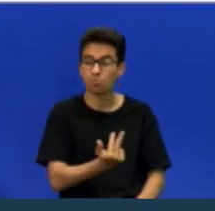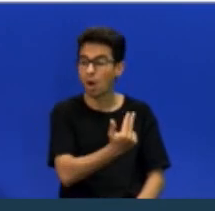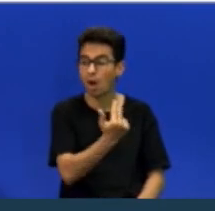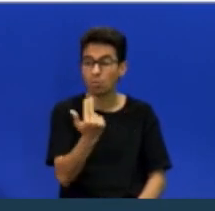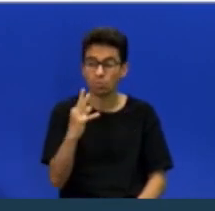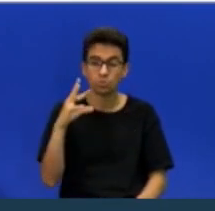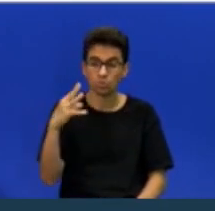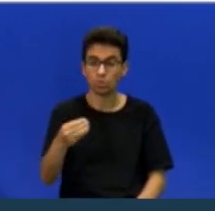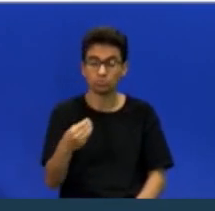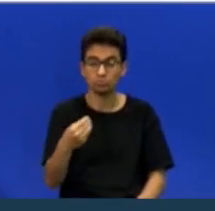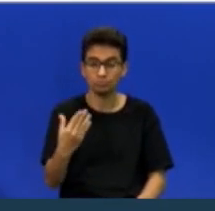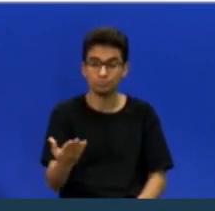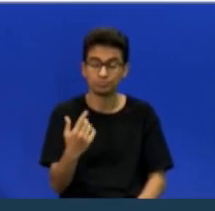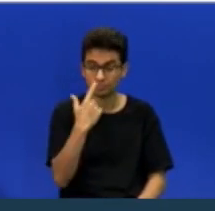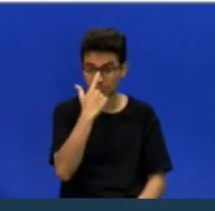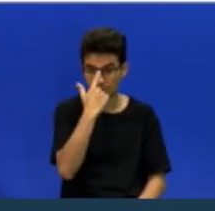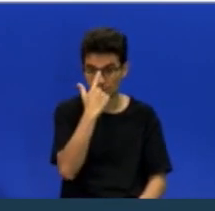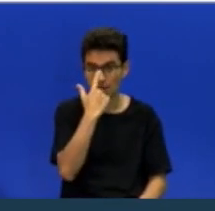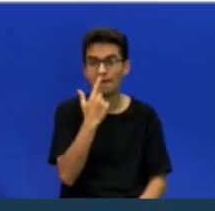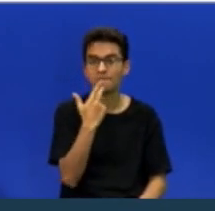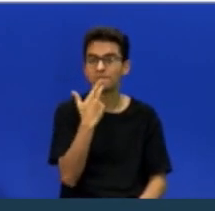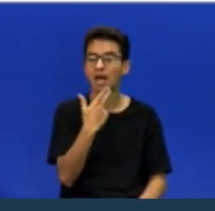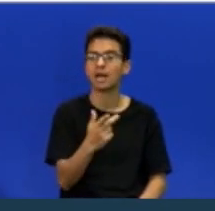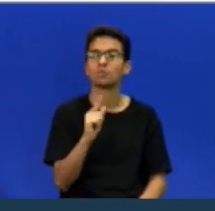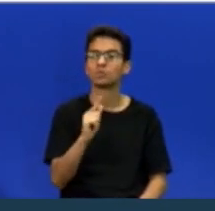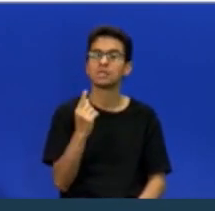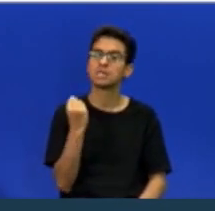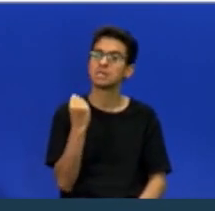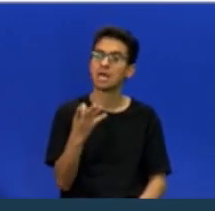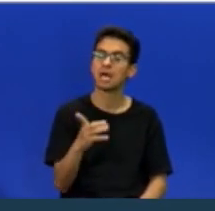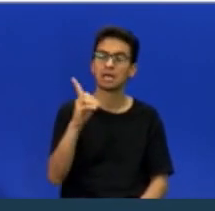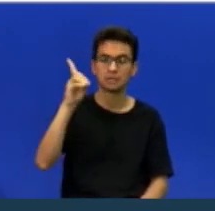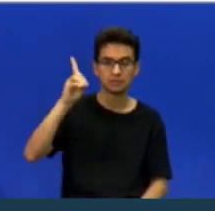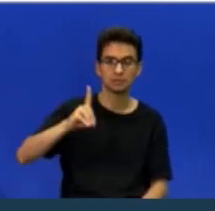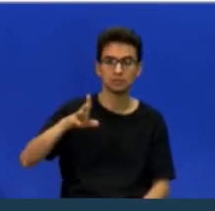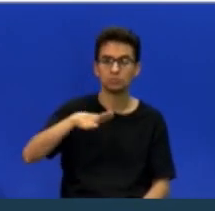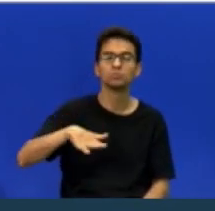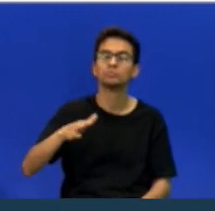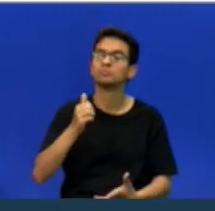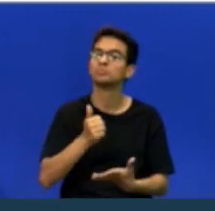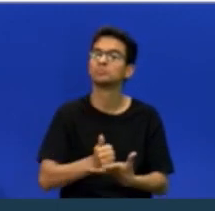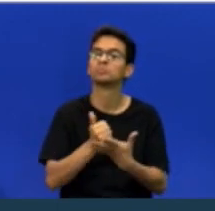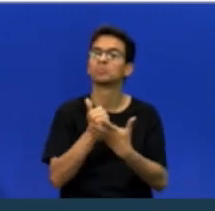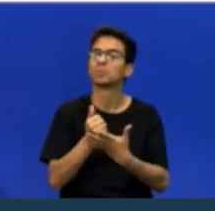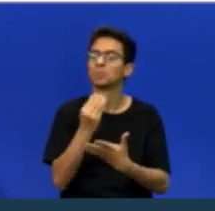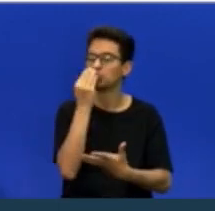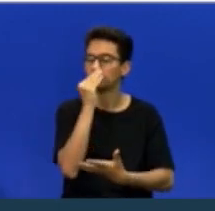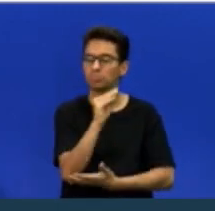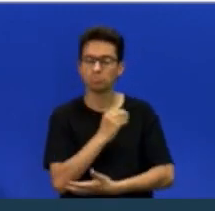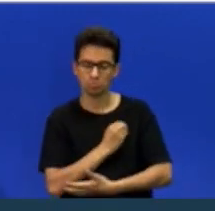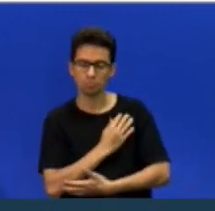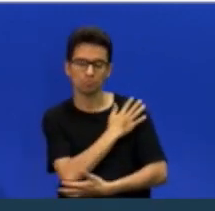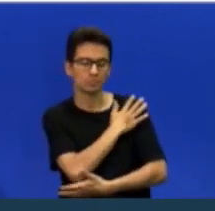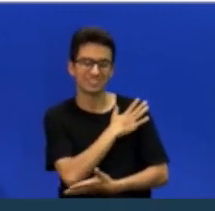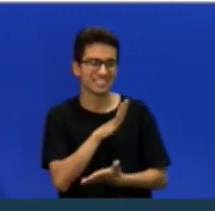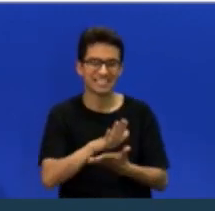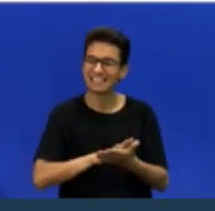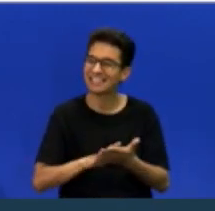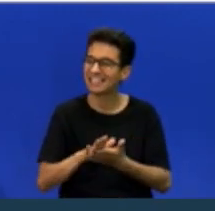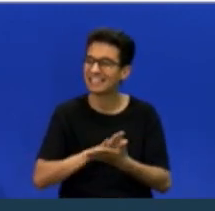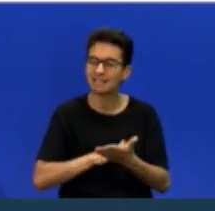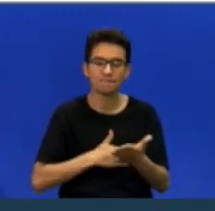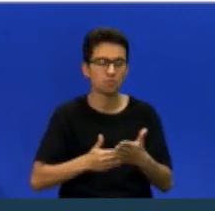a todos. Então, ela garante a igualdade da assistência à saúde, sem preconceitos ou privilégios de